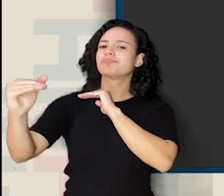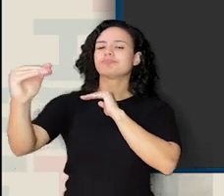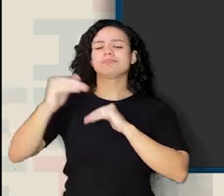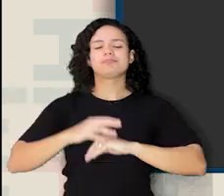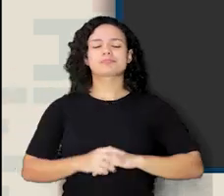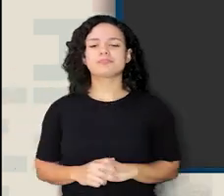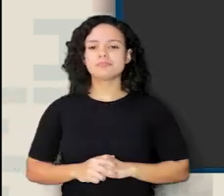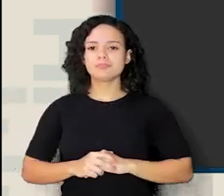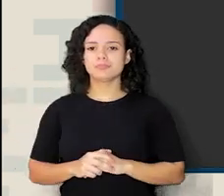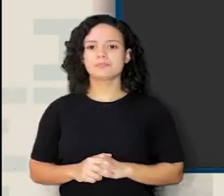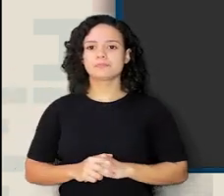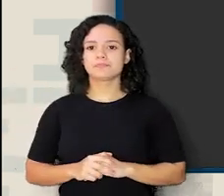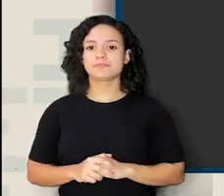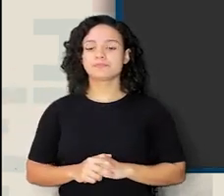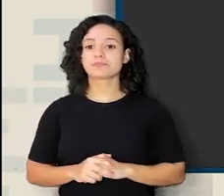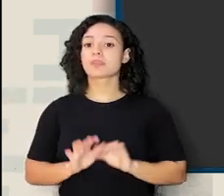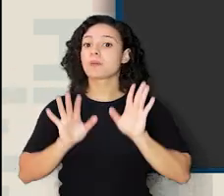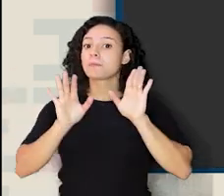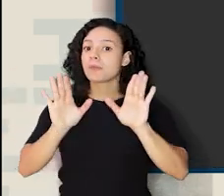som.